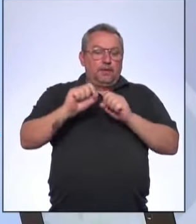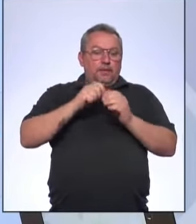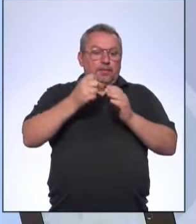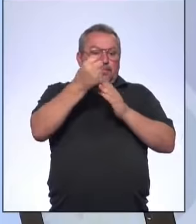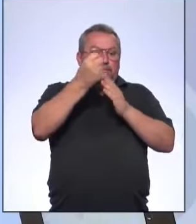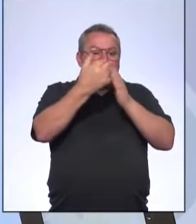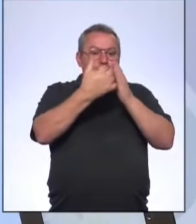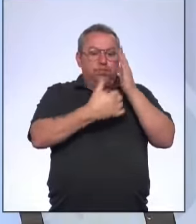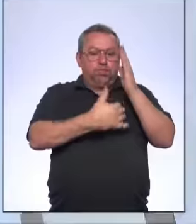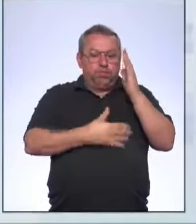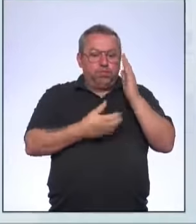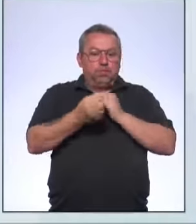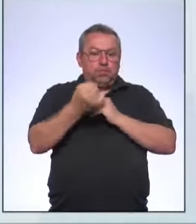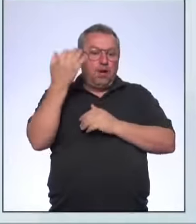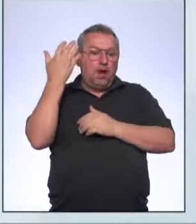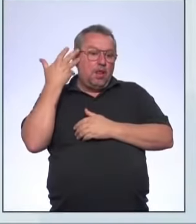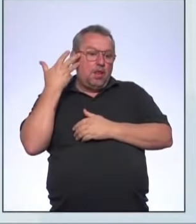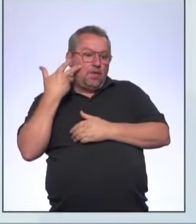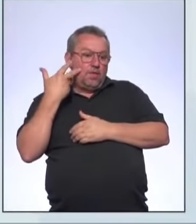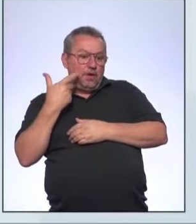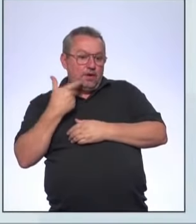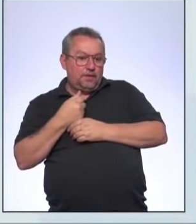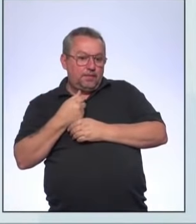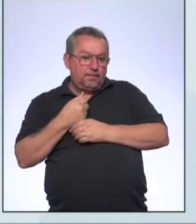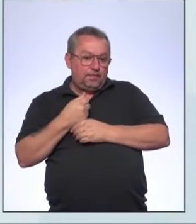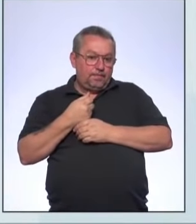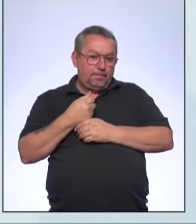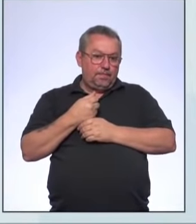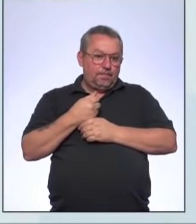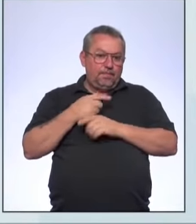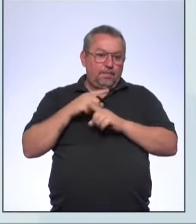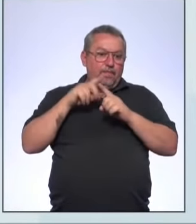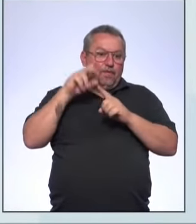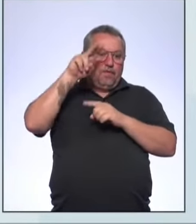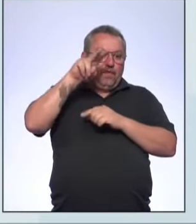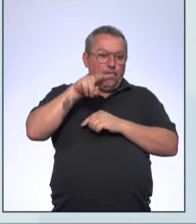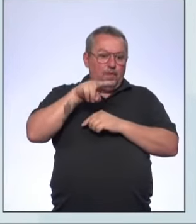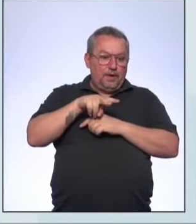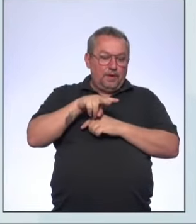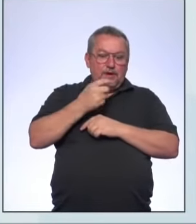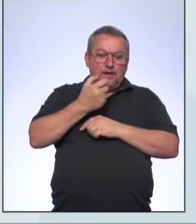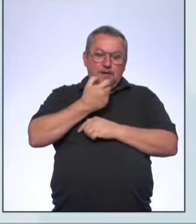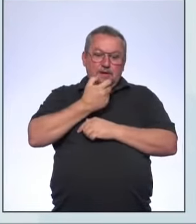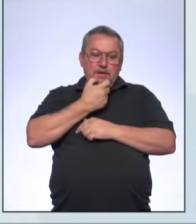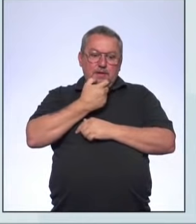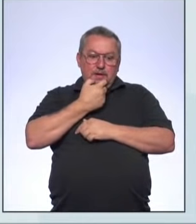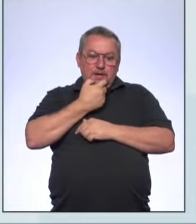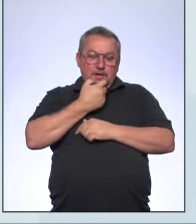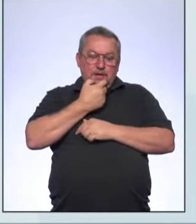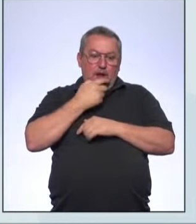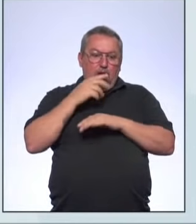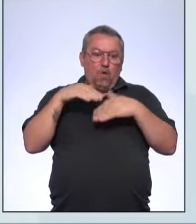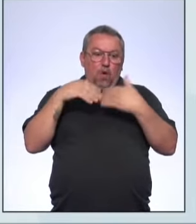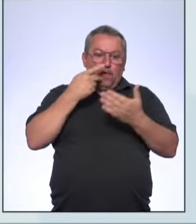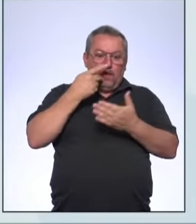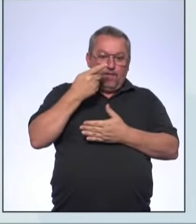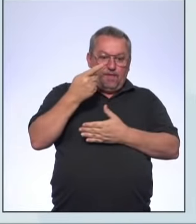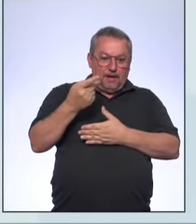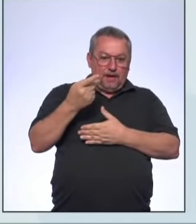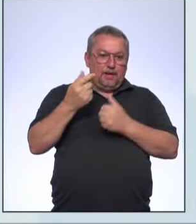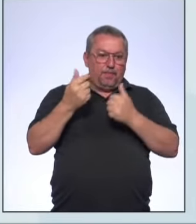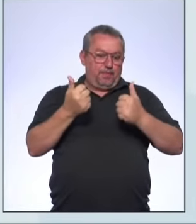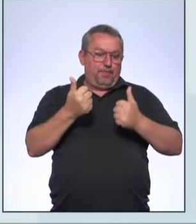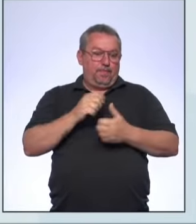classificação de alguns animais tá certo eu vou ler aqui em inglês a pronúncia dos animais